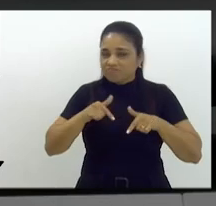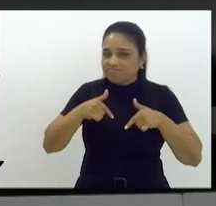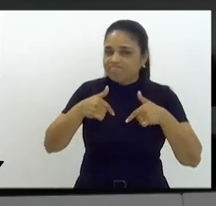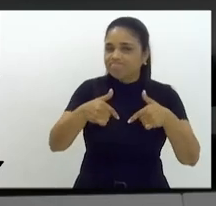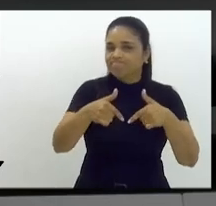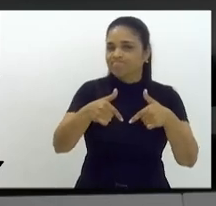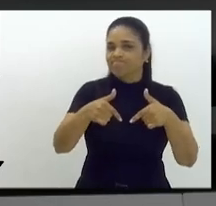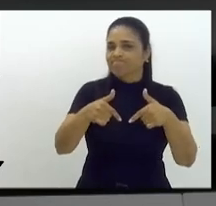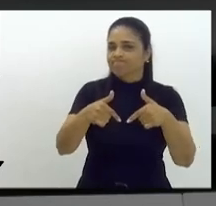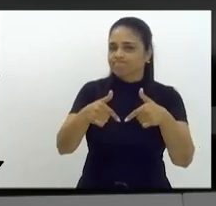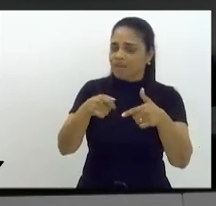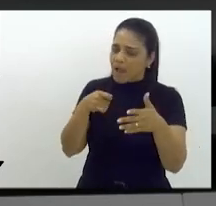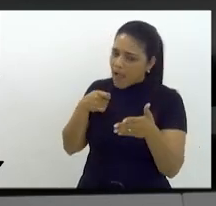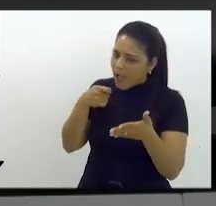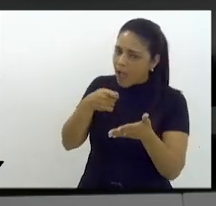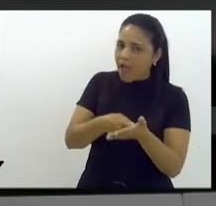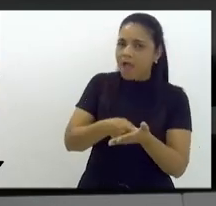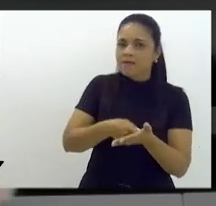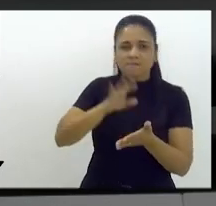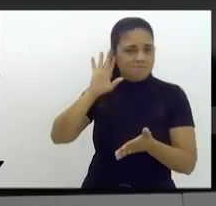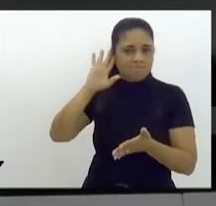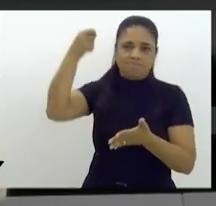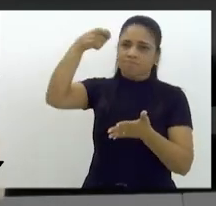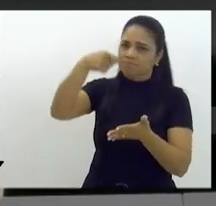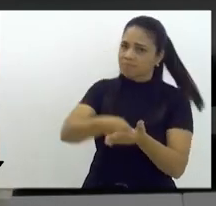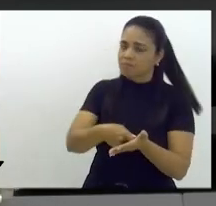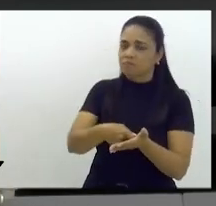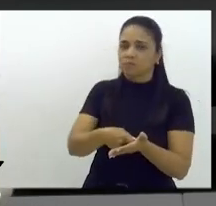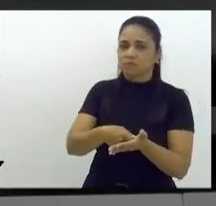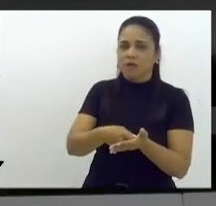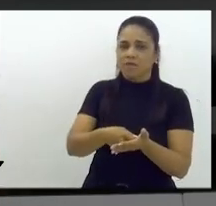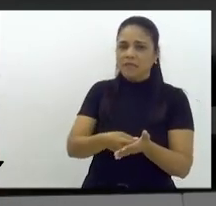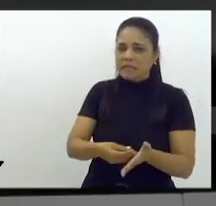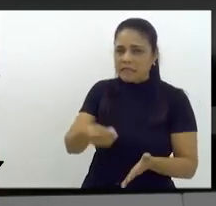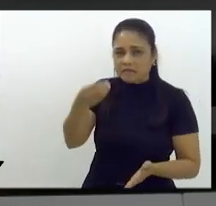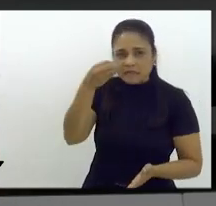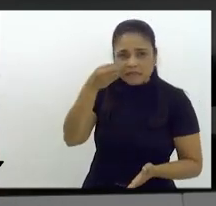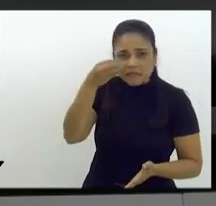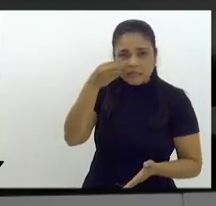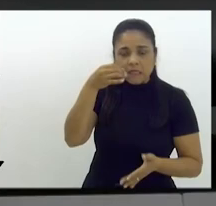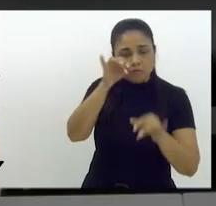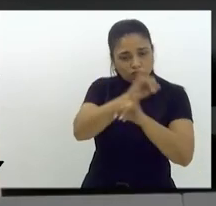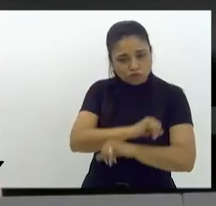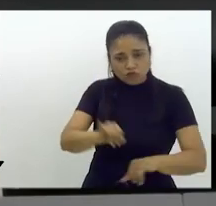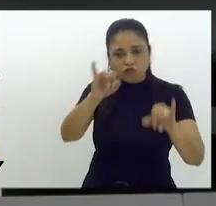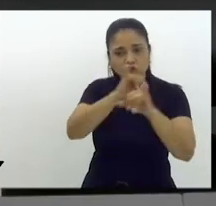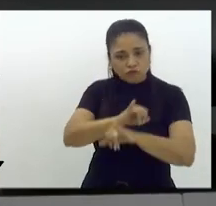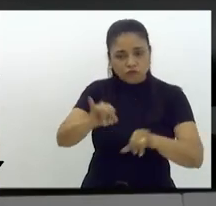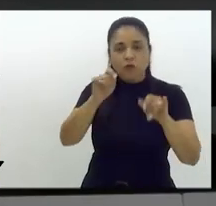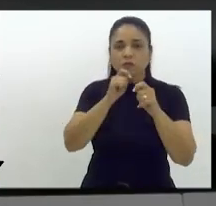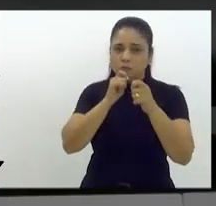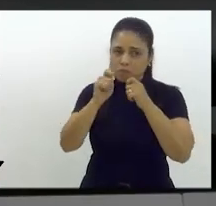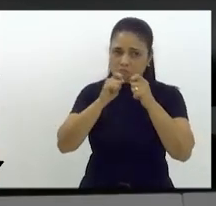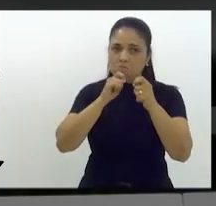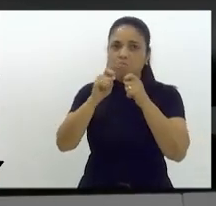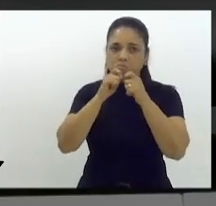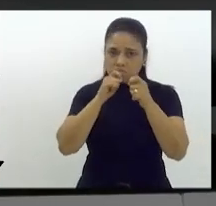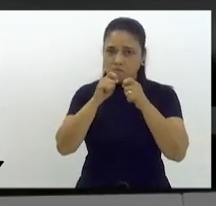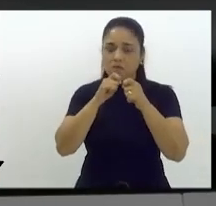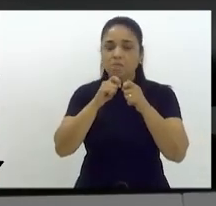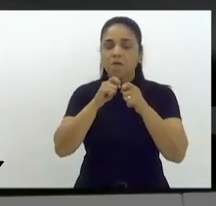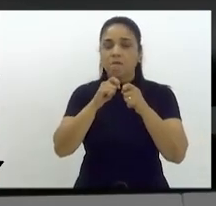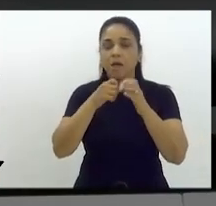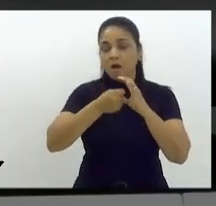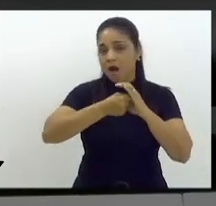bem Severa bem bem e até tentamos muitas vezes não conseguimos mas tentamos dar divulgação disso na imprensa para que se tem um